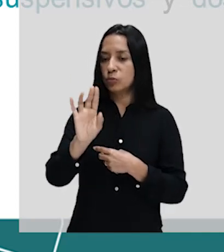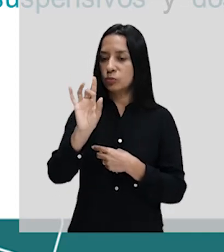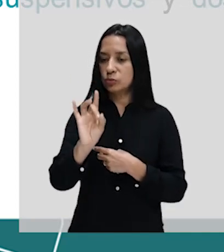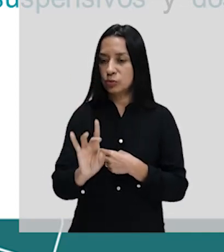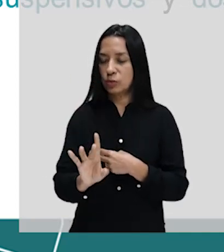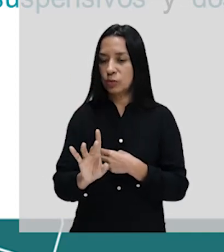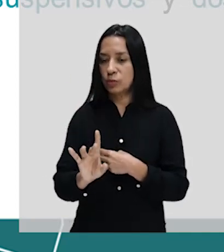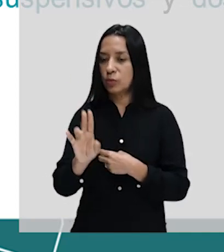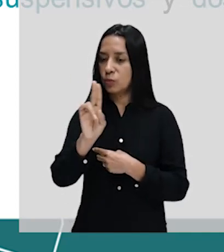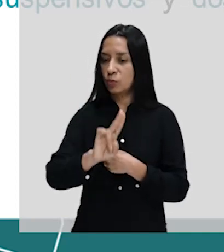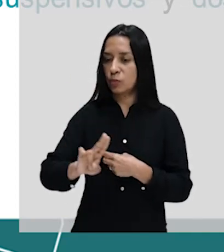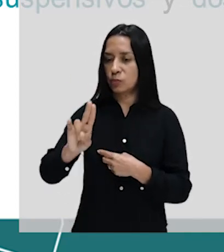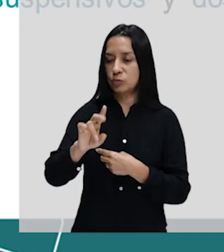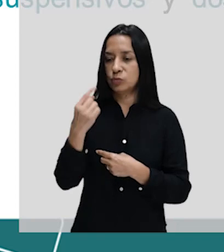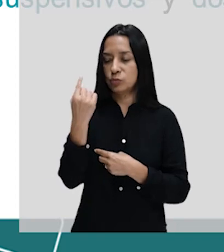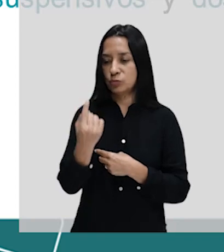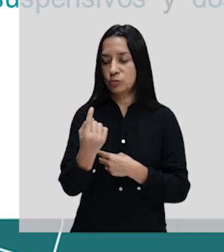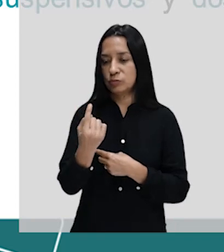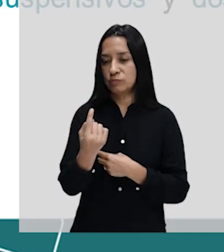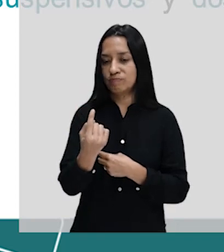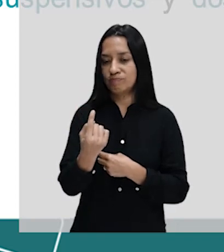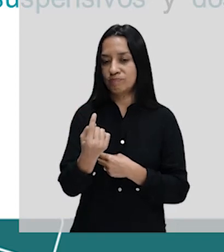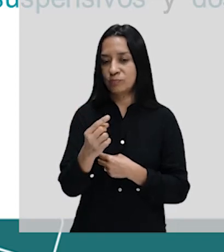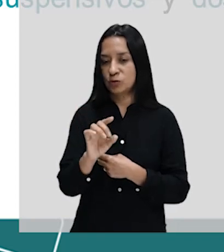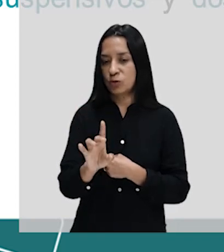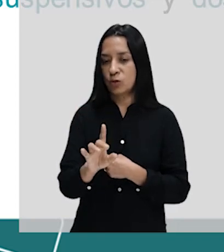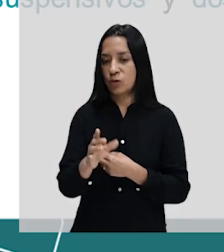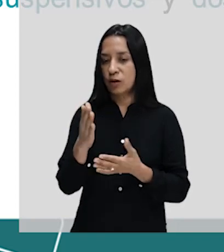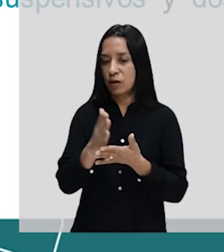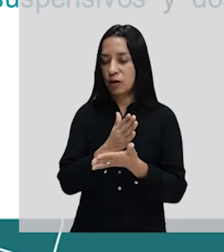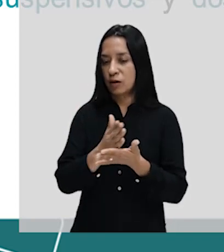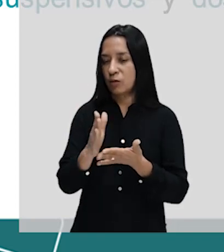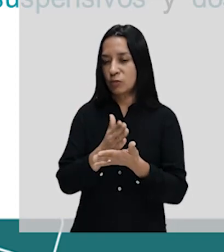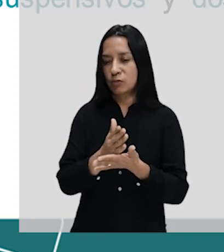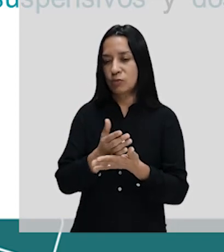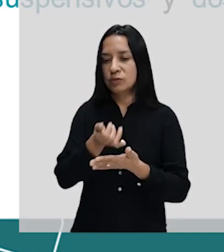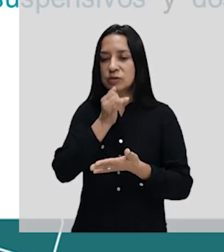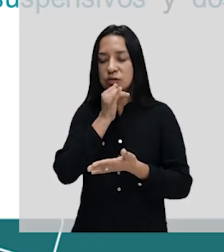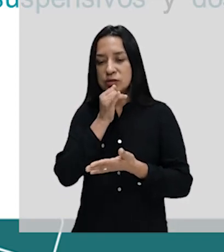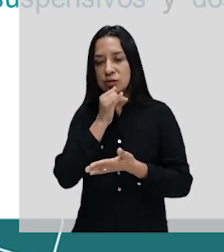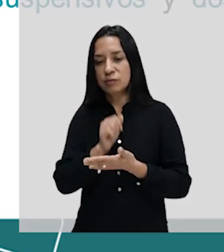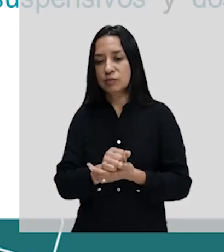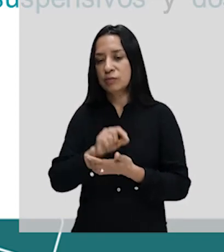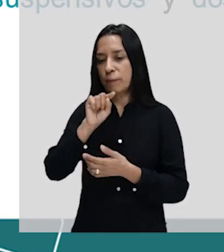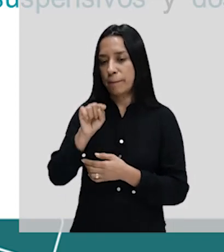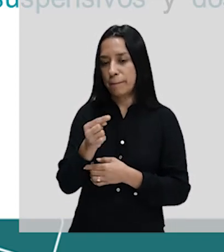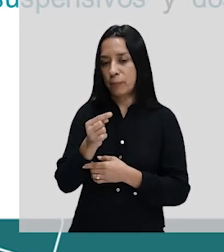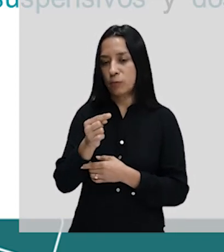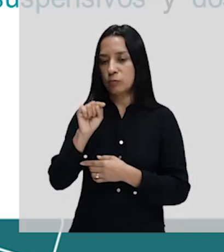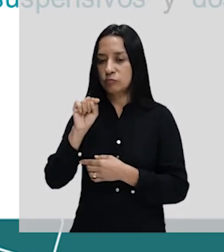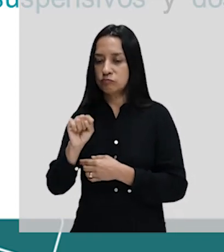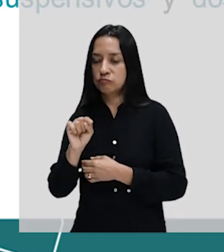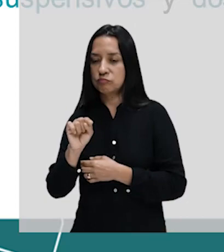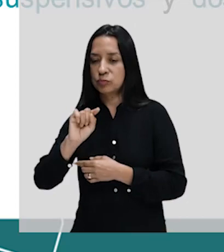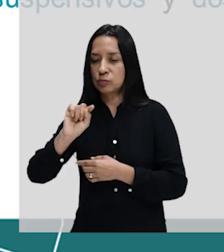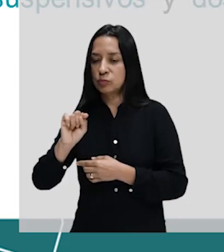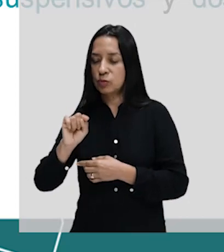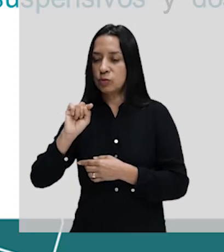apenas, tá? Eu utilizo apenas uma única vez. E alguns exemplos são a vírgula, ponto, ponto e